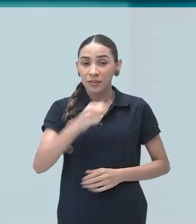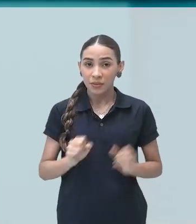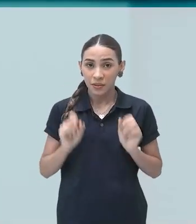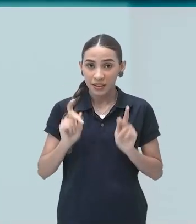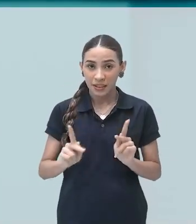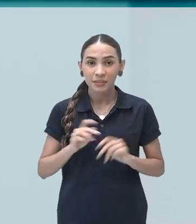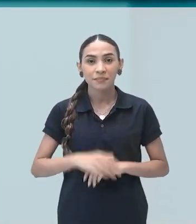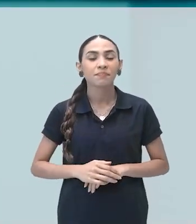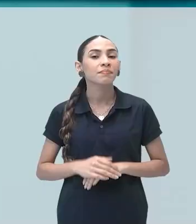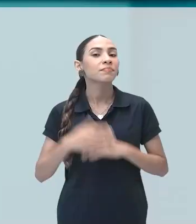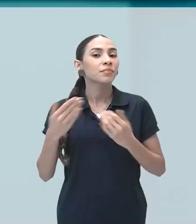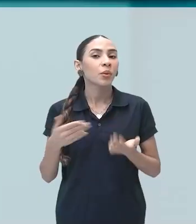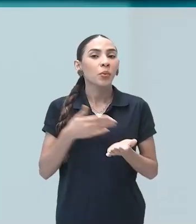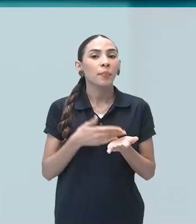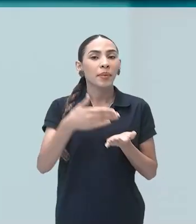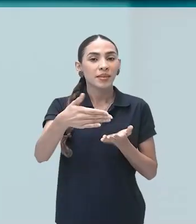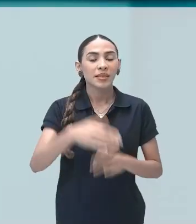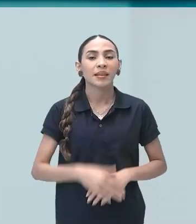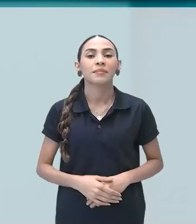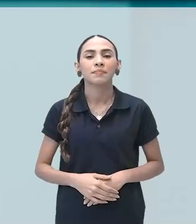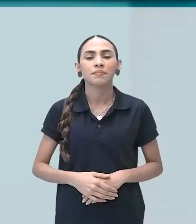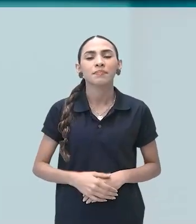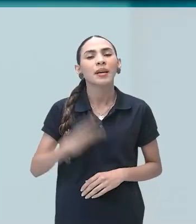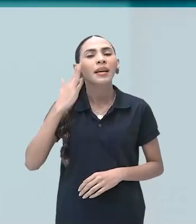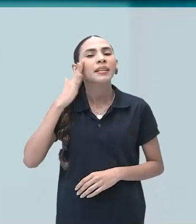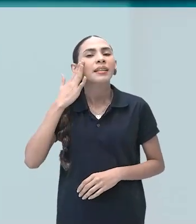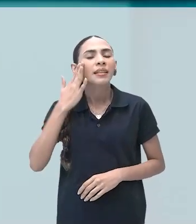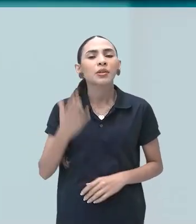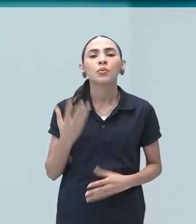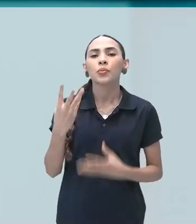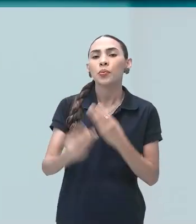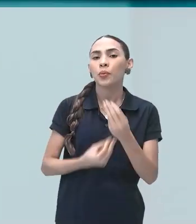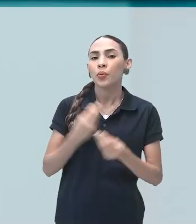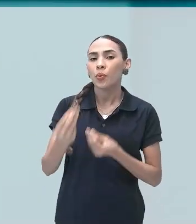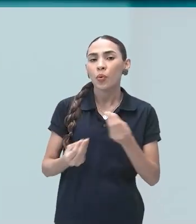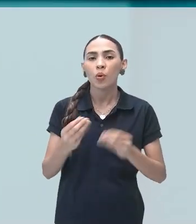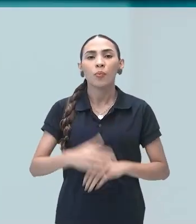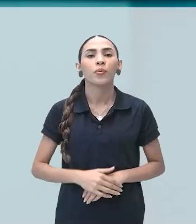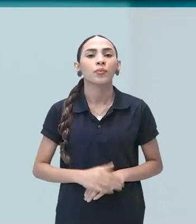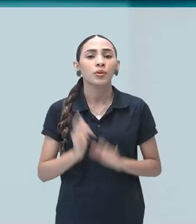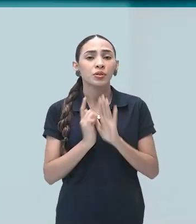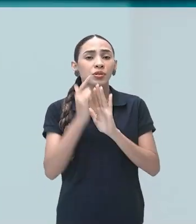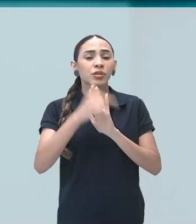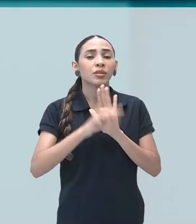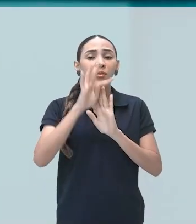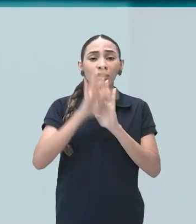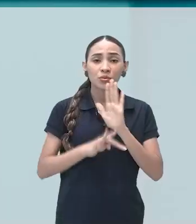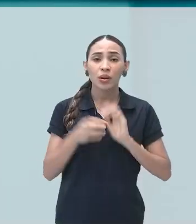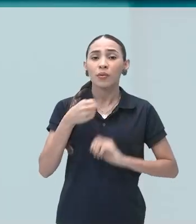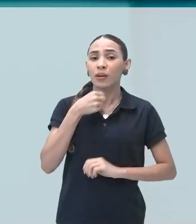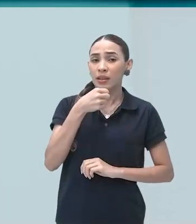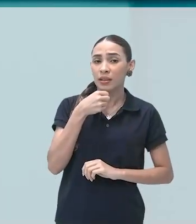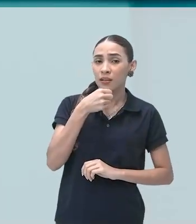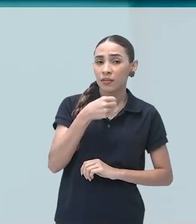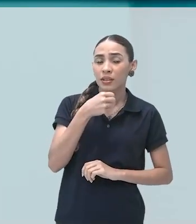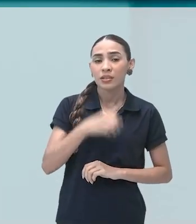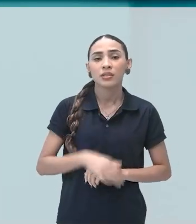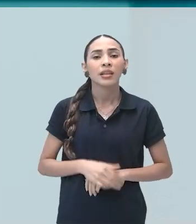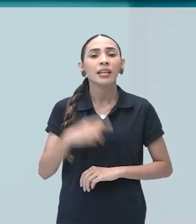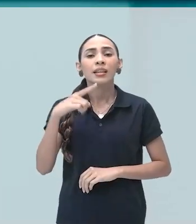correto? Então, vamos iniciar compreendendo como esse gênero textual